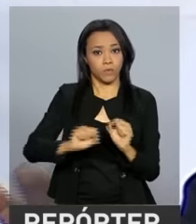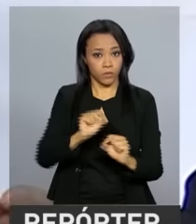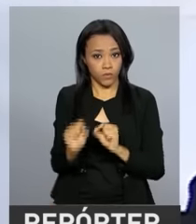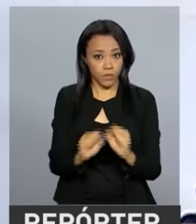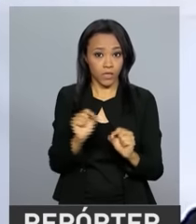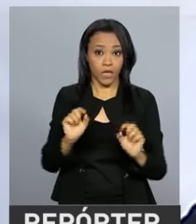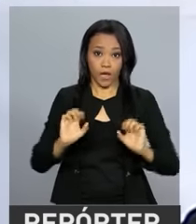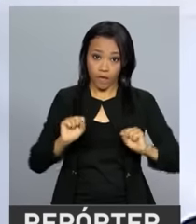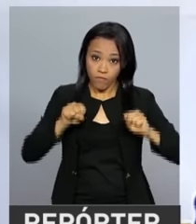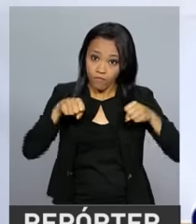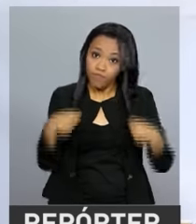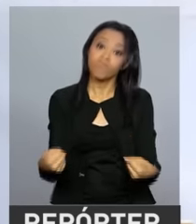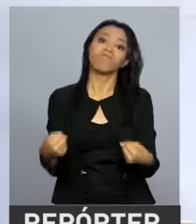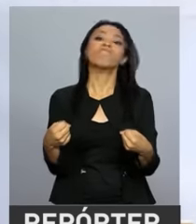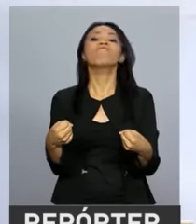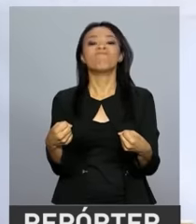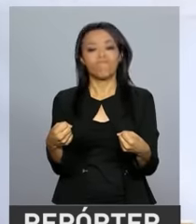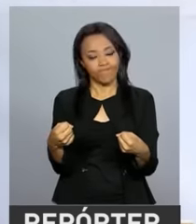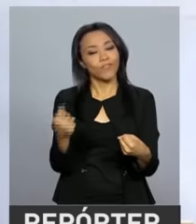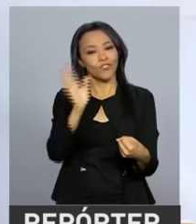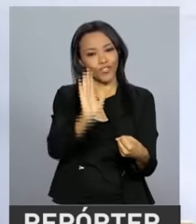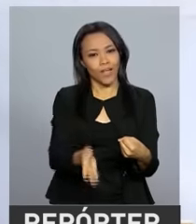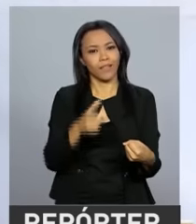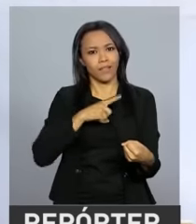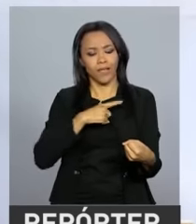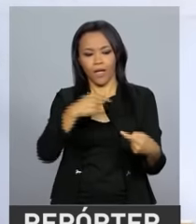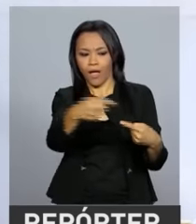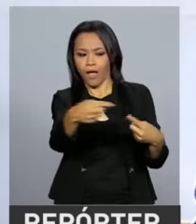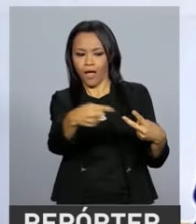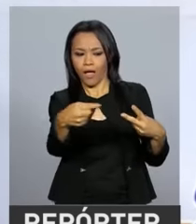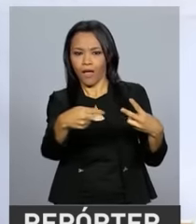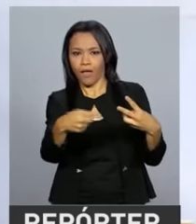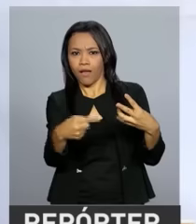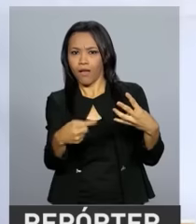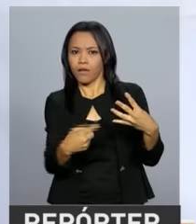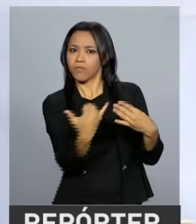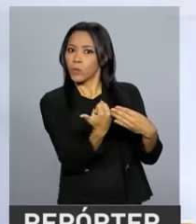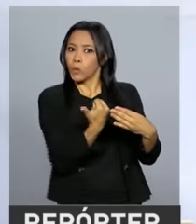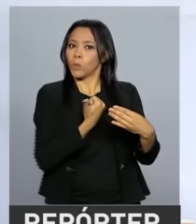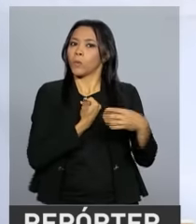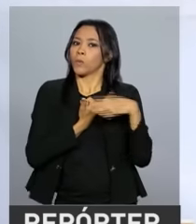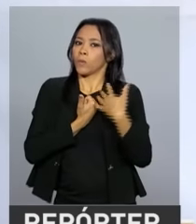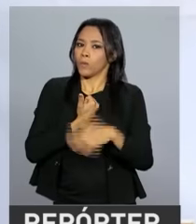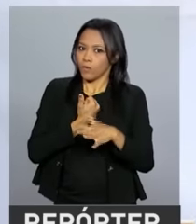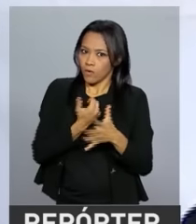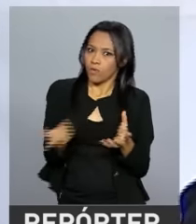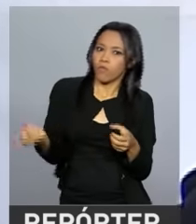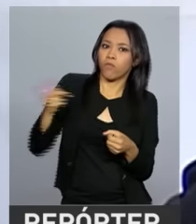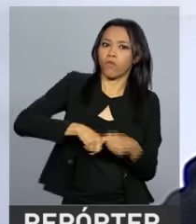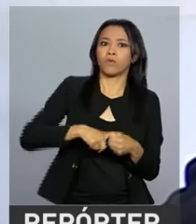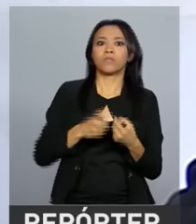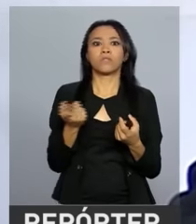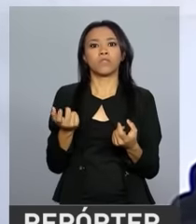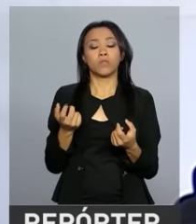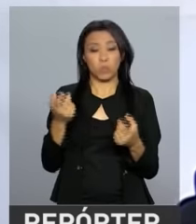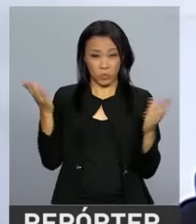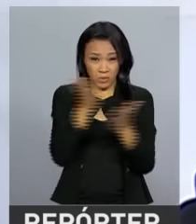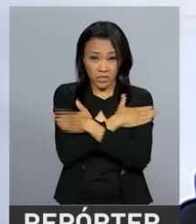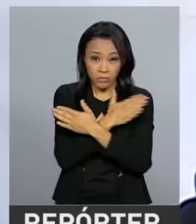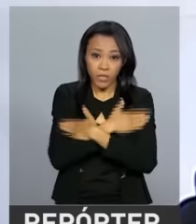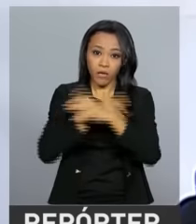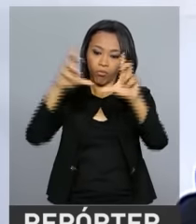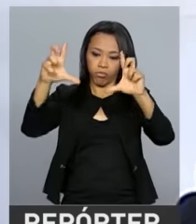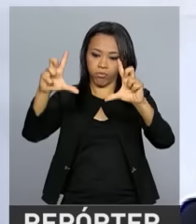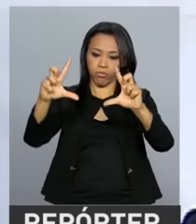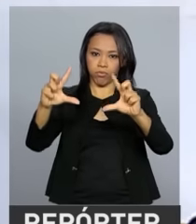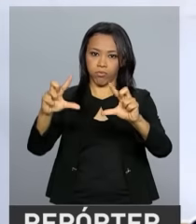a retomada, e a gente já tem indicadores, né? Está retomando, o desemprego parou de cair na